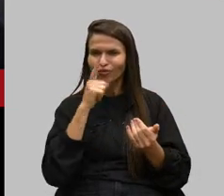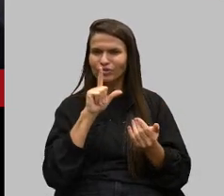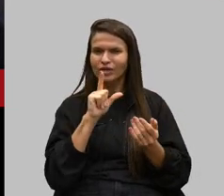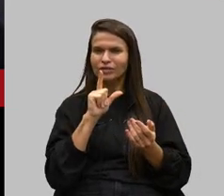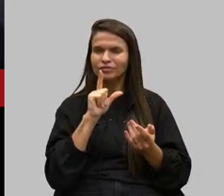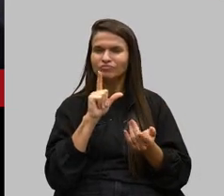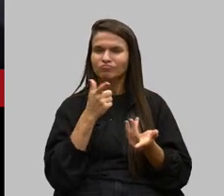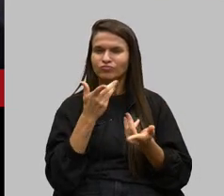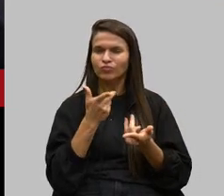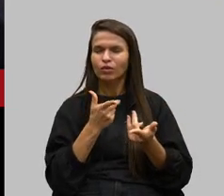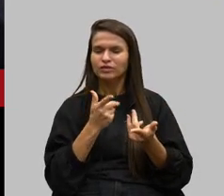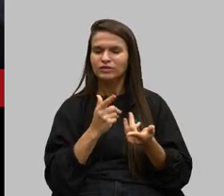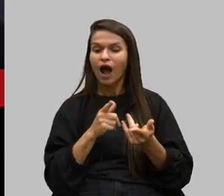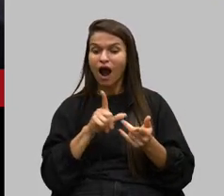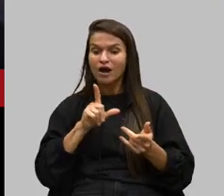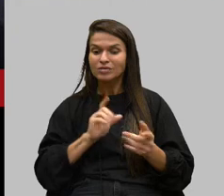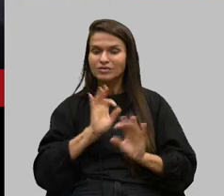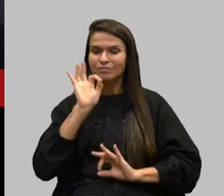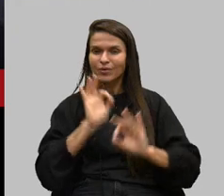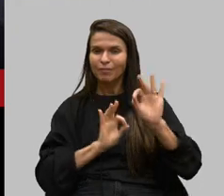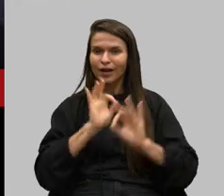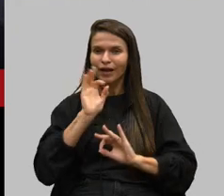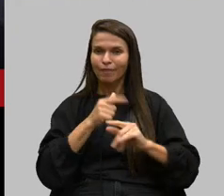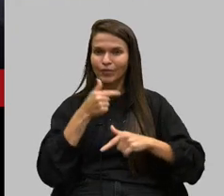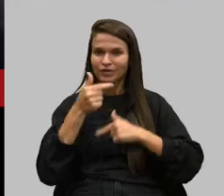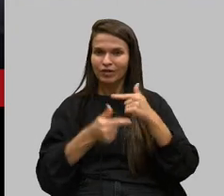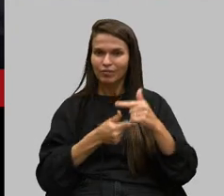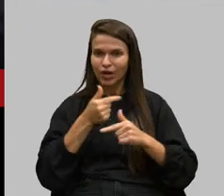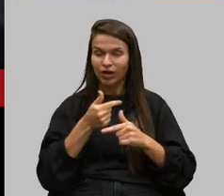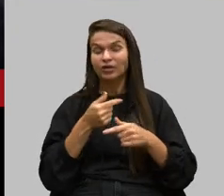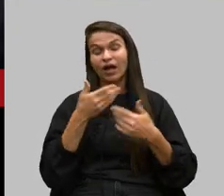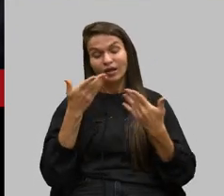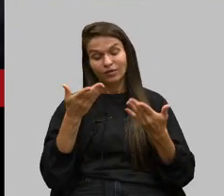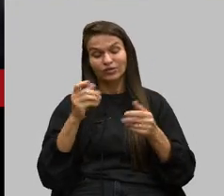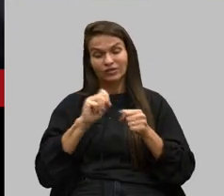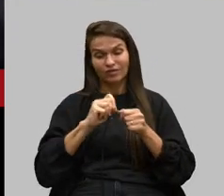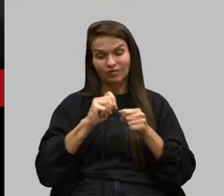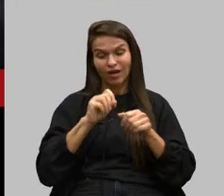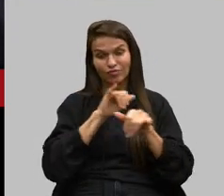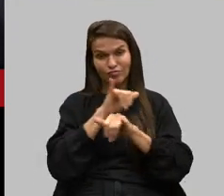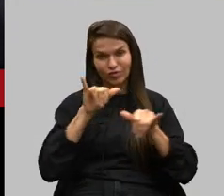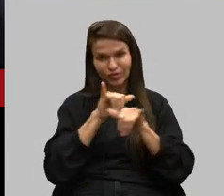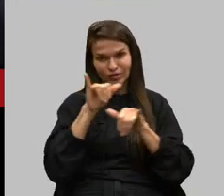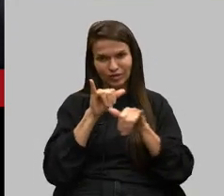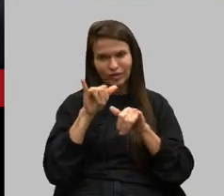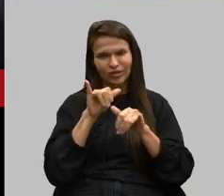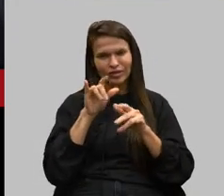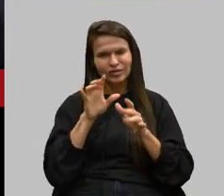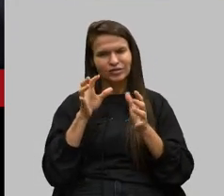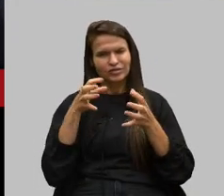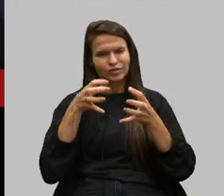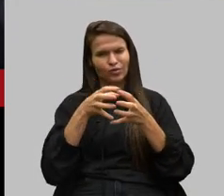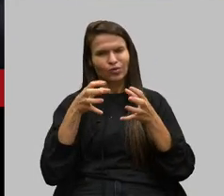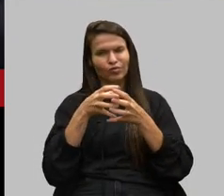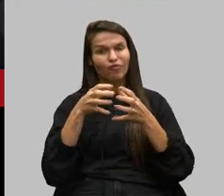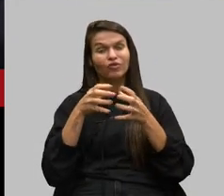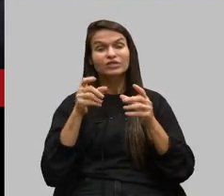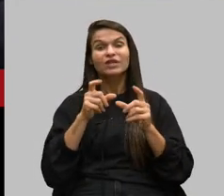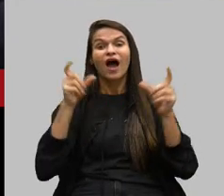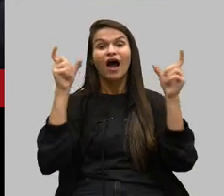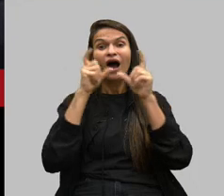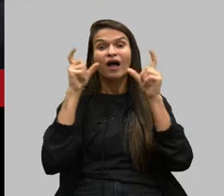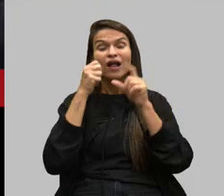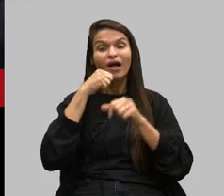emprego Então quando você faz a publicidade de da D trinas do Futuro você está alertando as